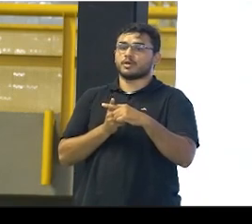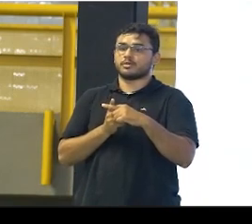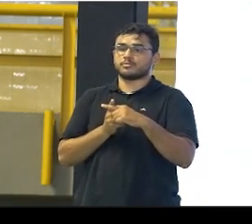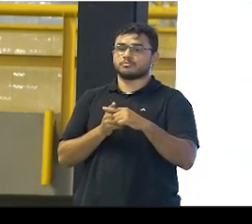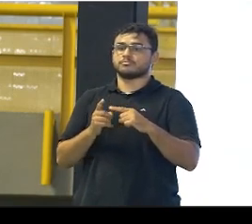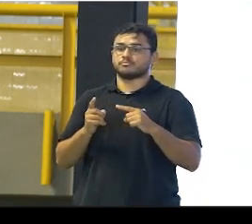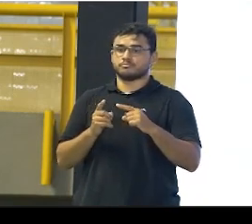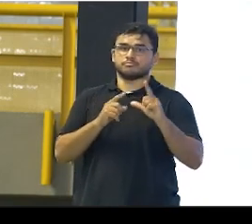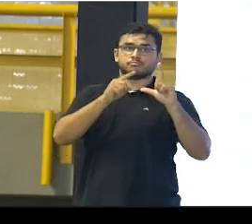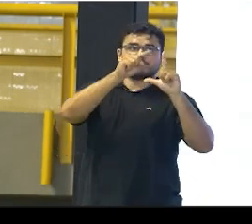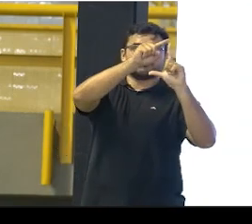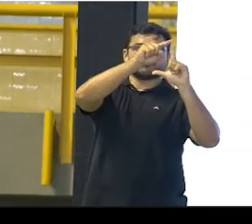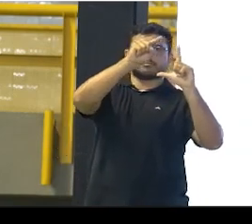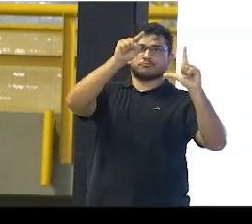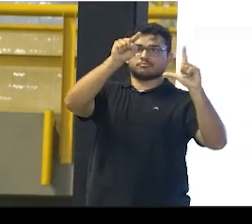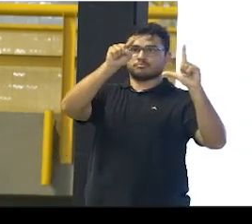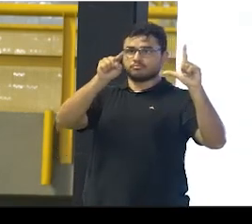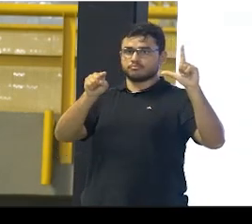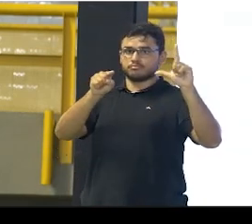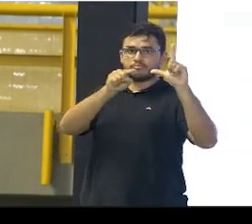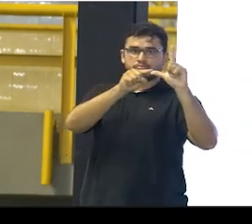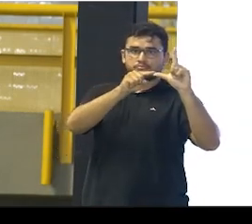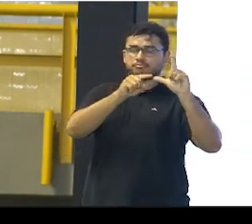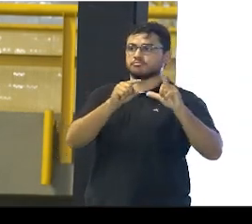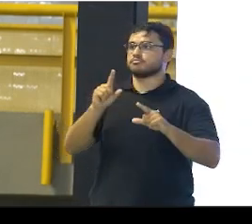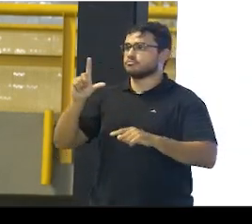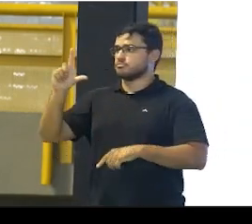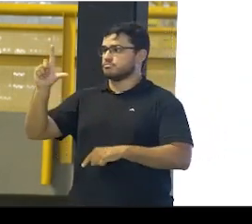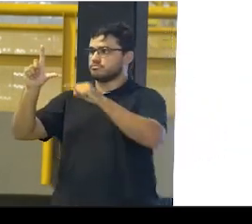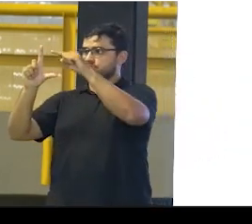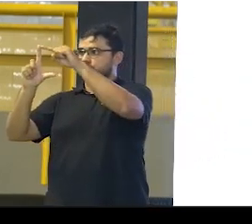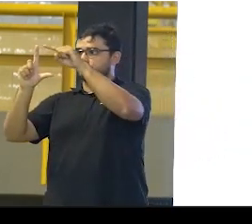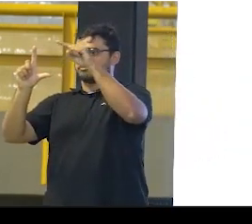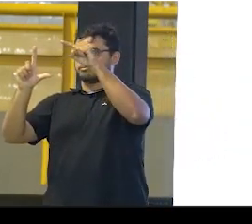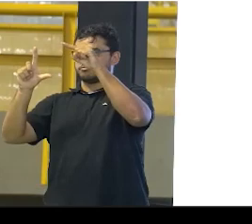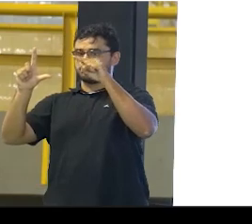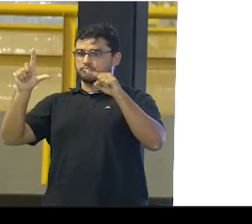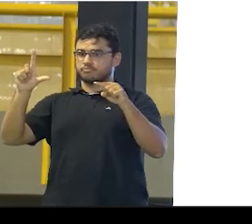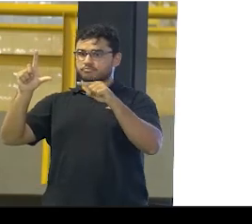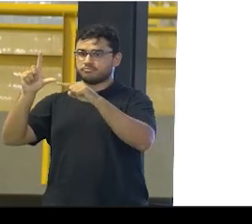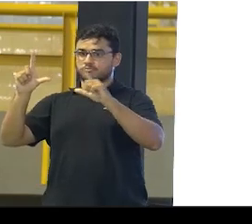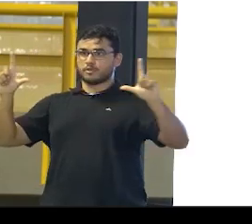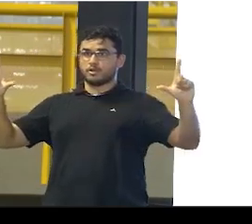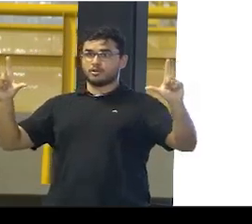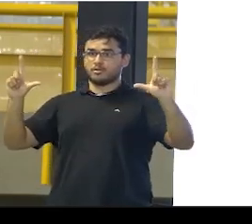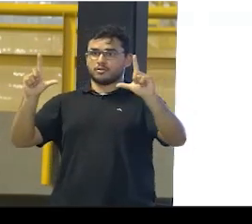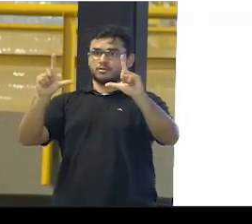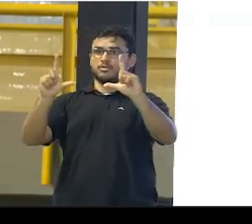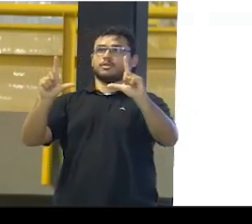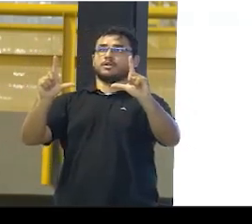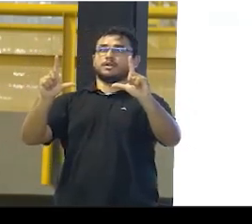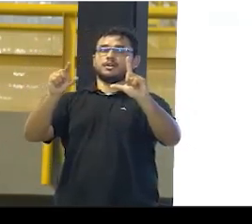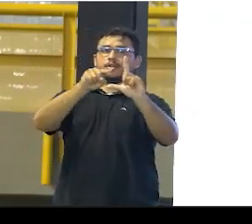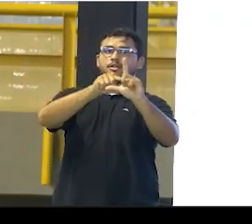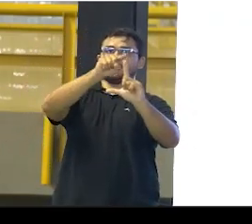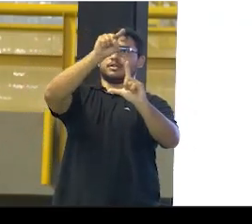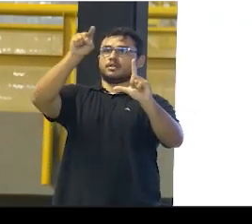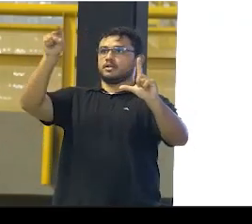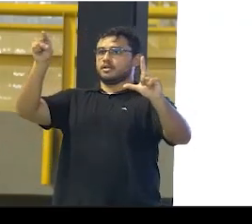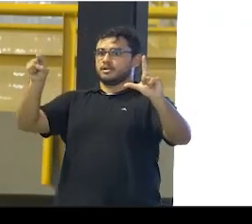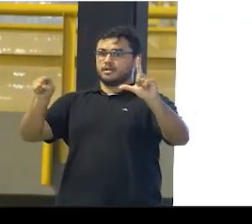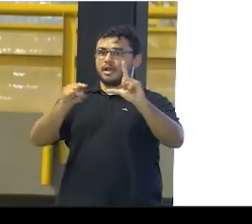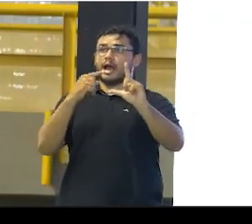conjunto, porque ele foi criado daquela forma, e aí o conjunto obedece à ordem que foi determinada para cada